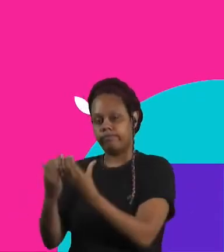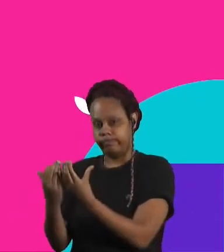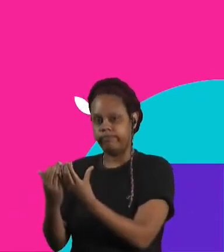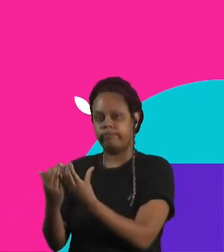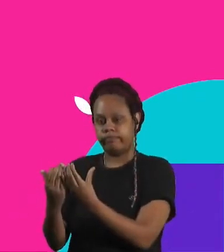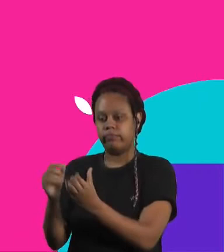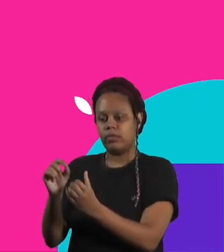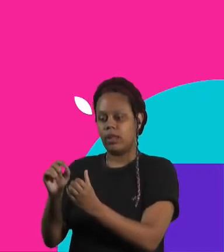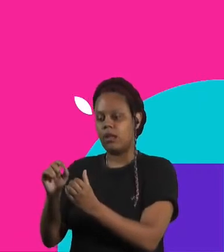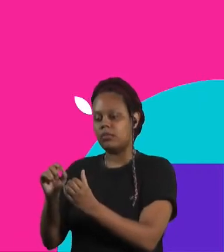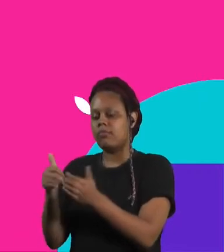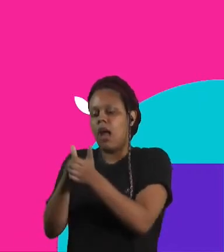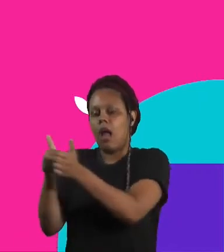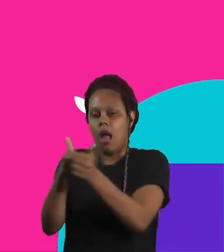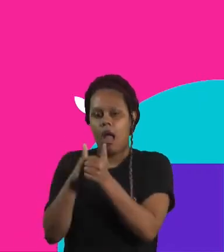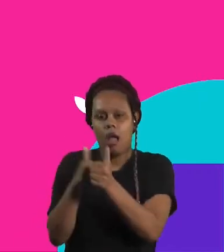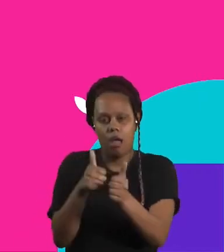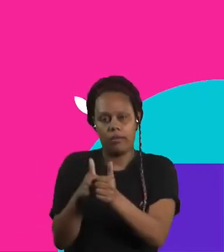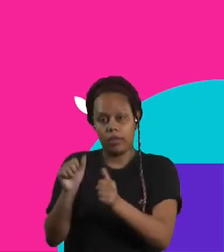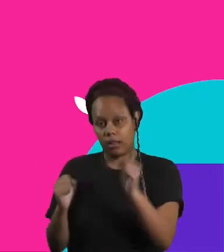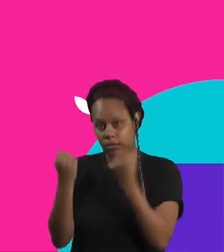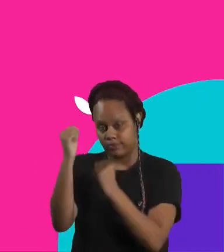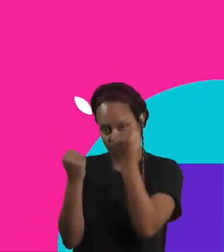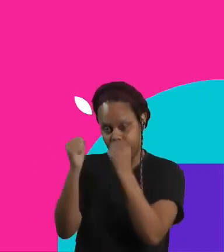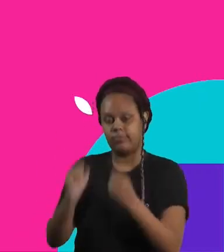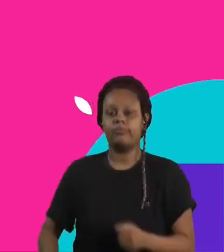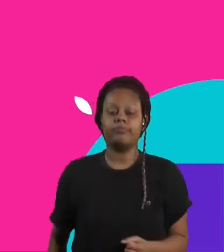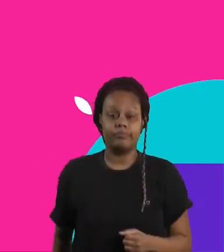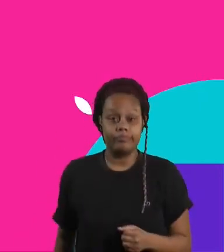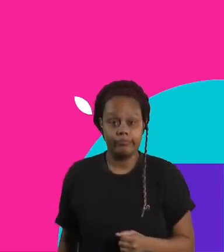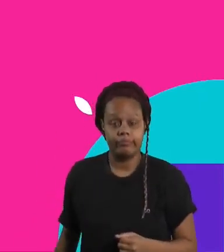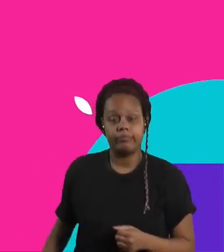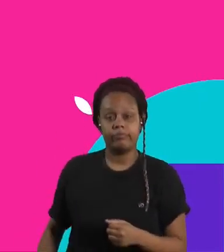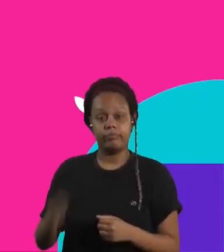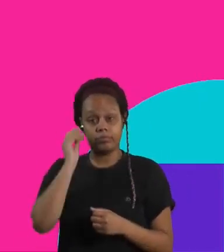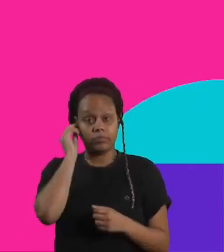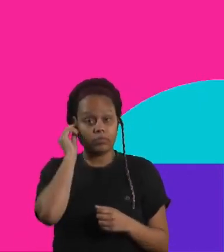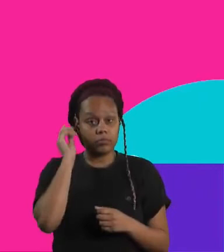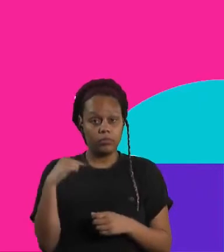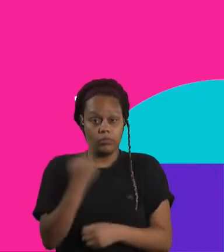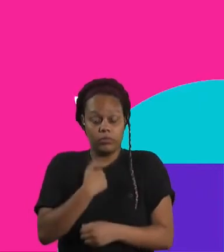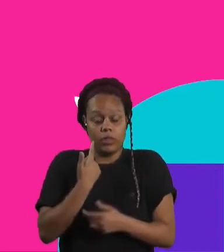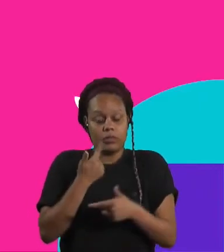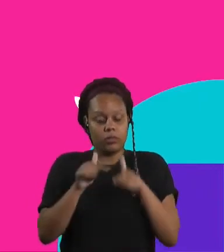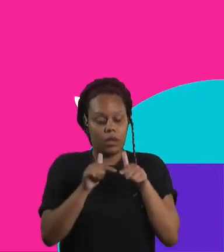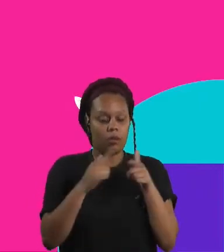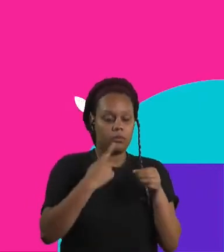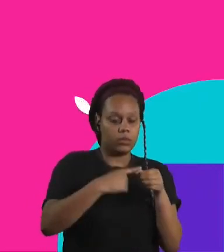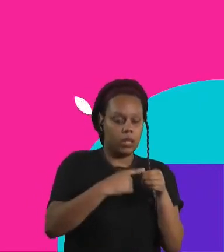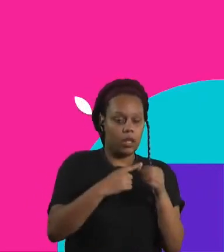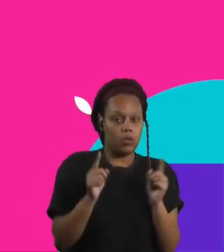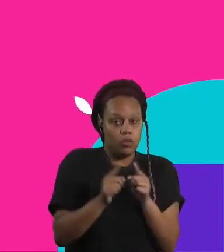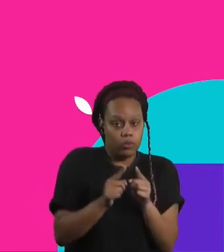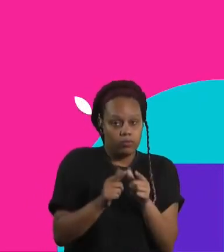usinas. Então, só para vocês entenderem um pouquinho da nossa realidade, nós lidamos com cidades pequenas, médias,